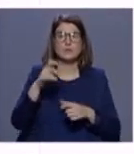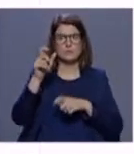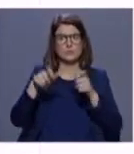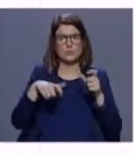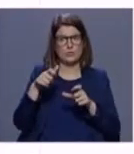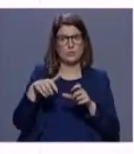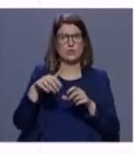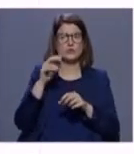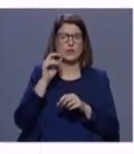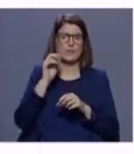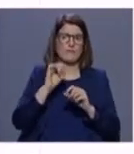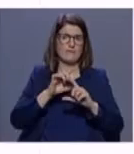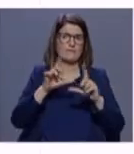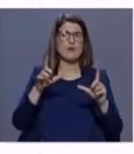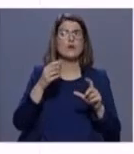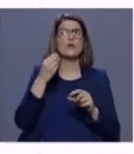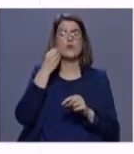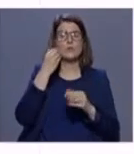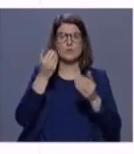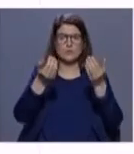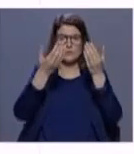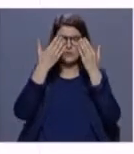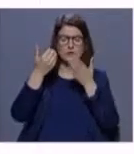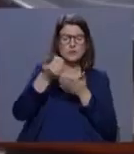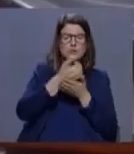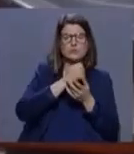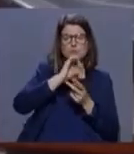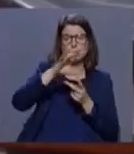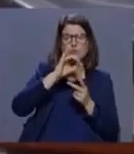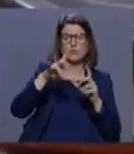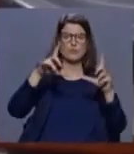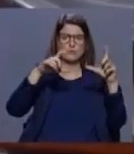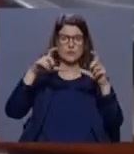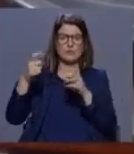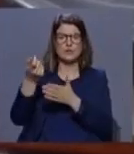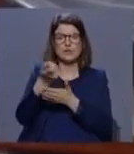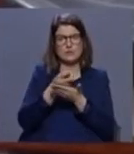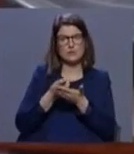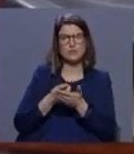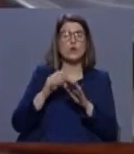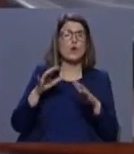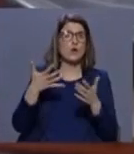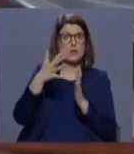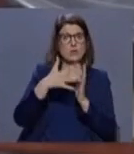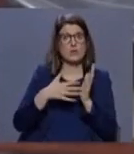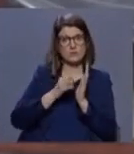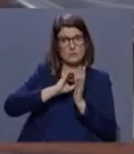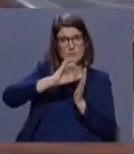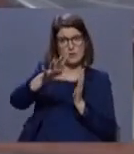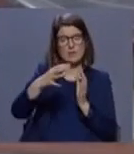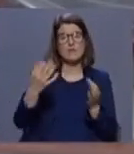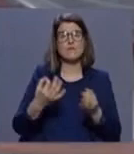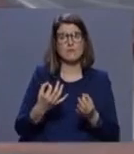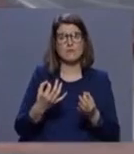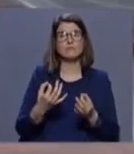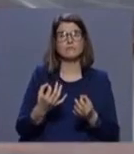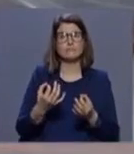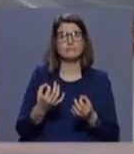utilizadores através do envio de dados, fotografias, desenhos ou até mesmo textos, promovendo uma